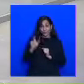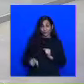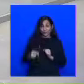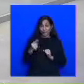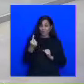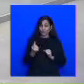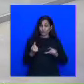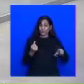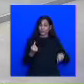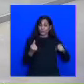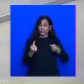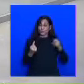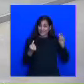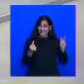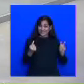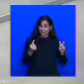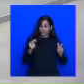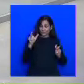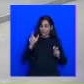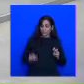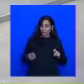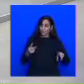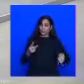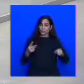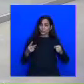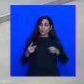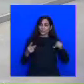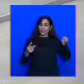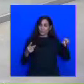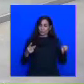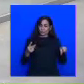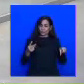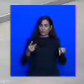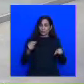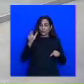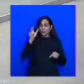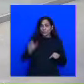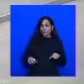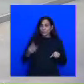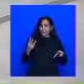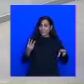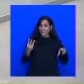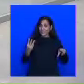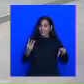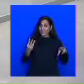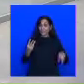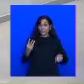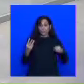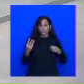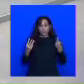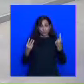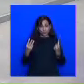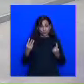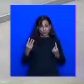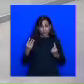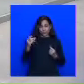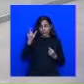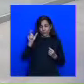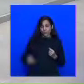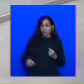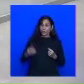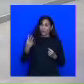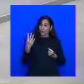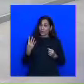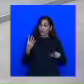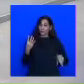Coluna 1, 5. Coluna 2, 9. Coluna 3, 1.